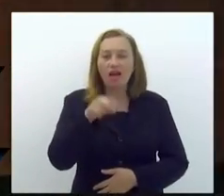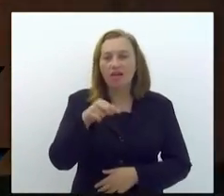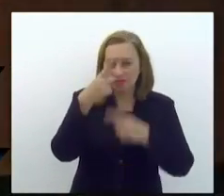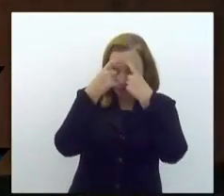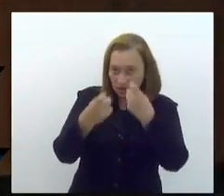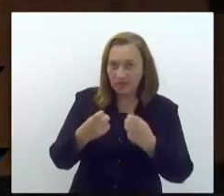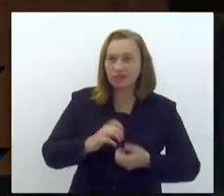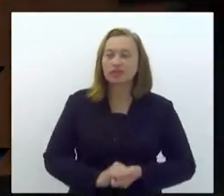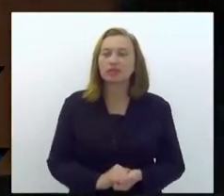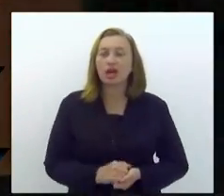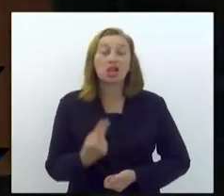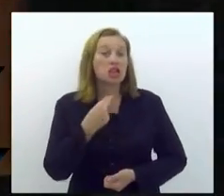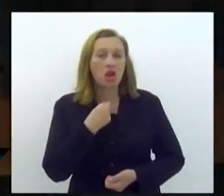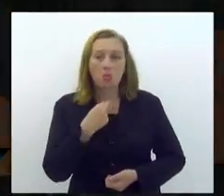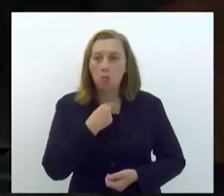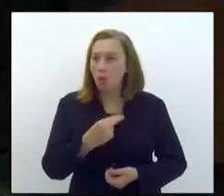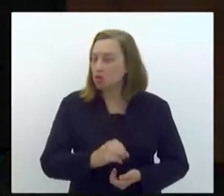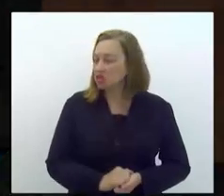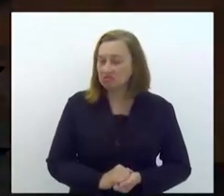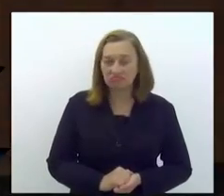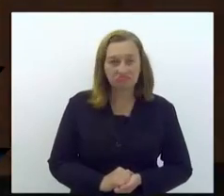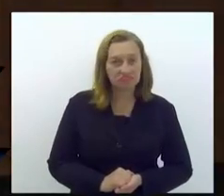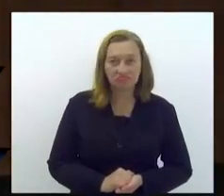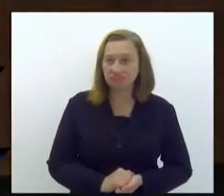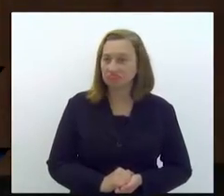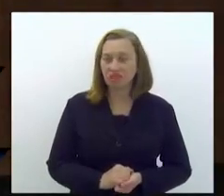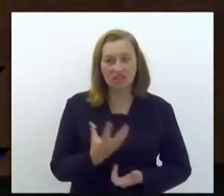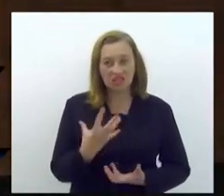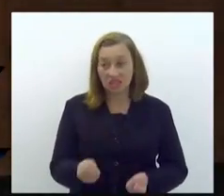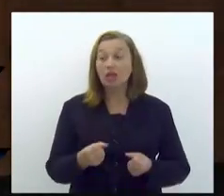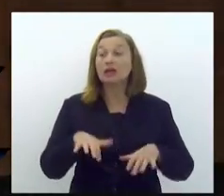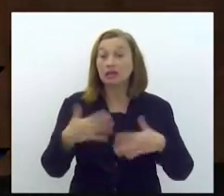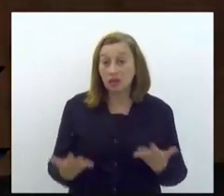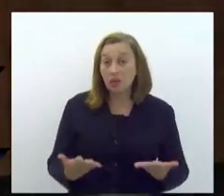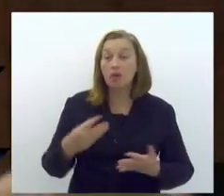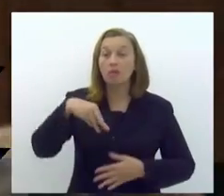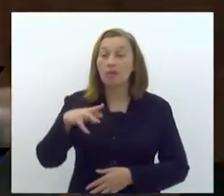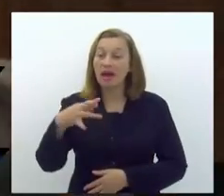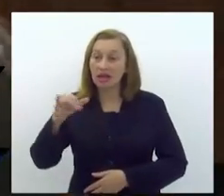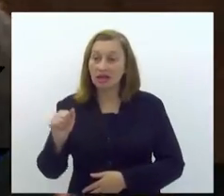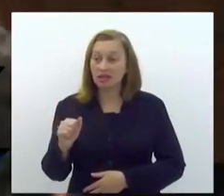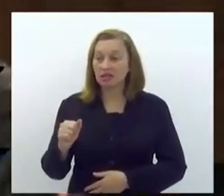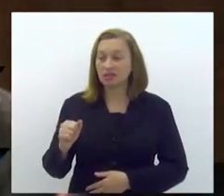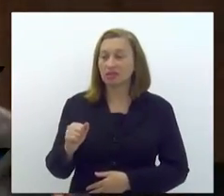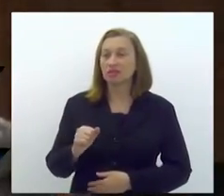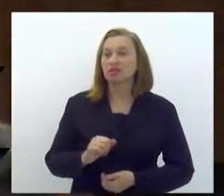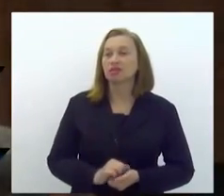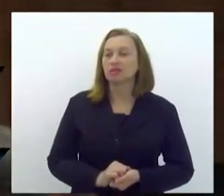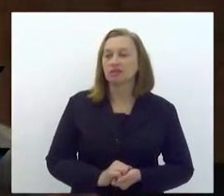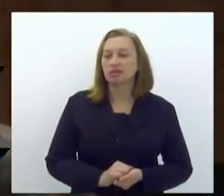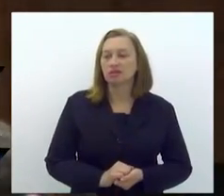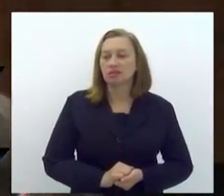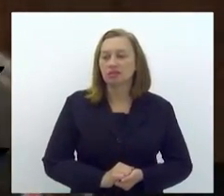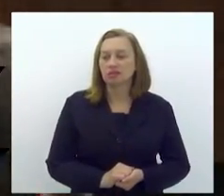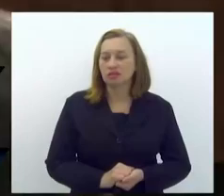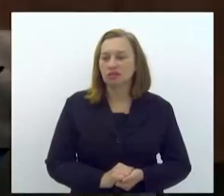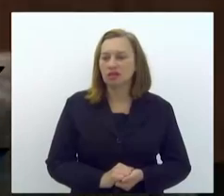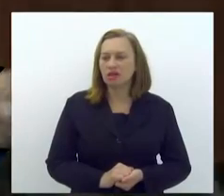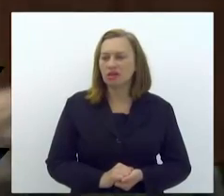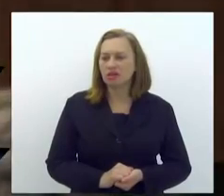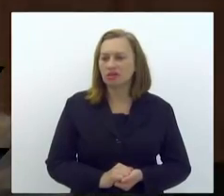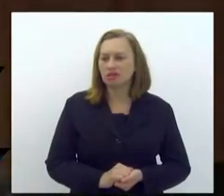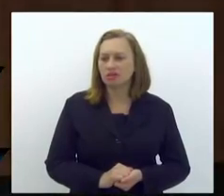e não pode ser mediado e não pode ser tolerada aqui então Marina do fundo do meu coração fica aqui a nossa solidariedade